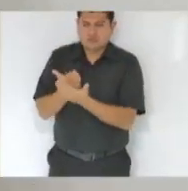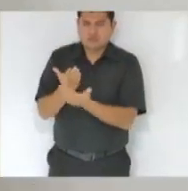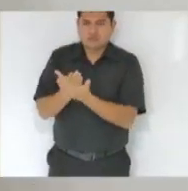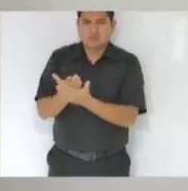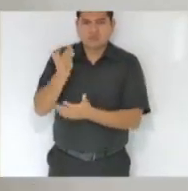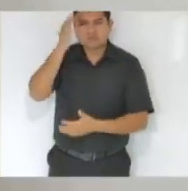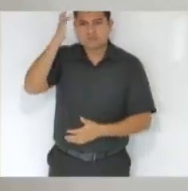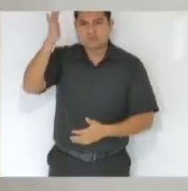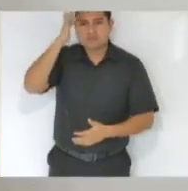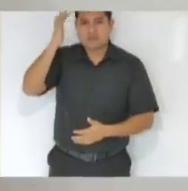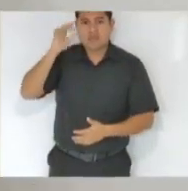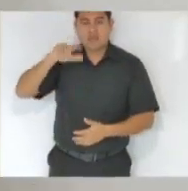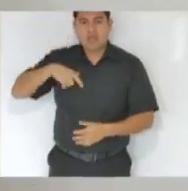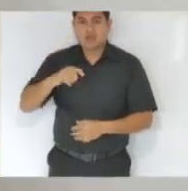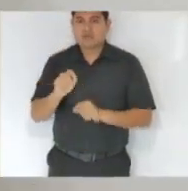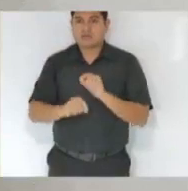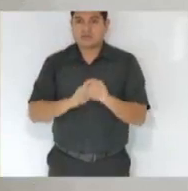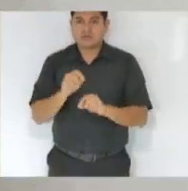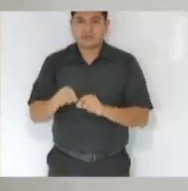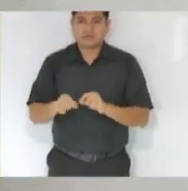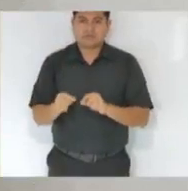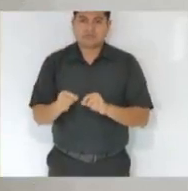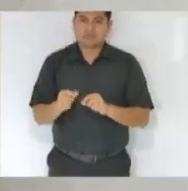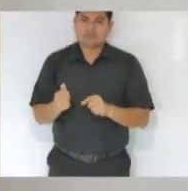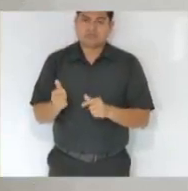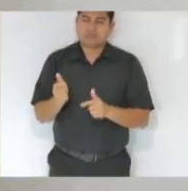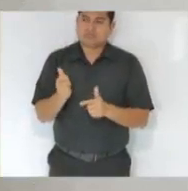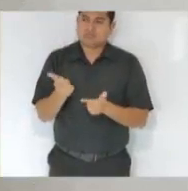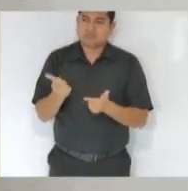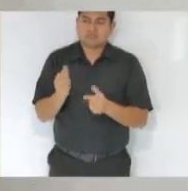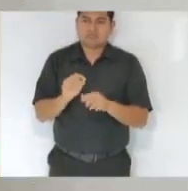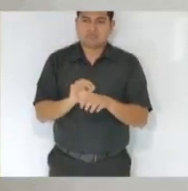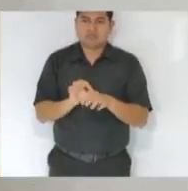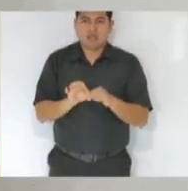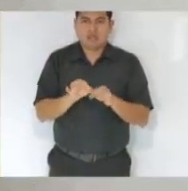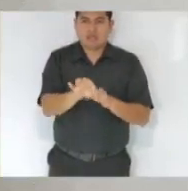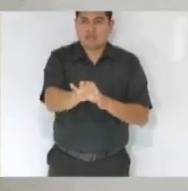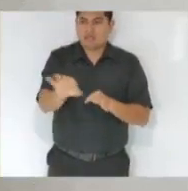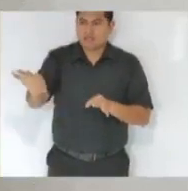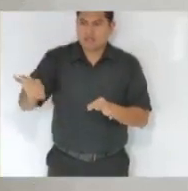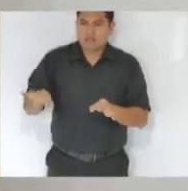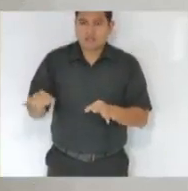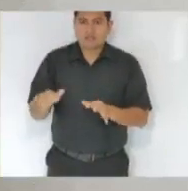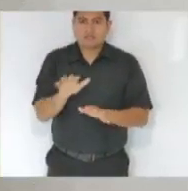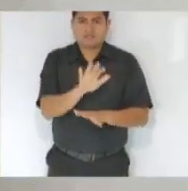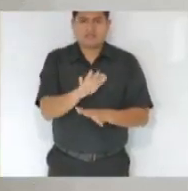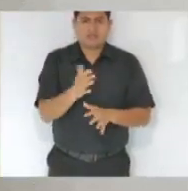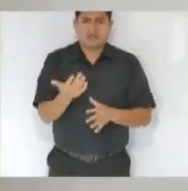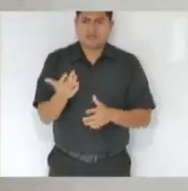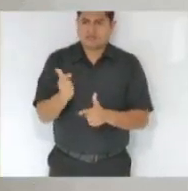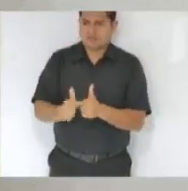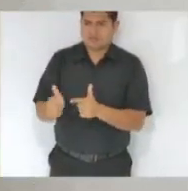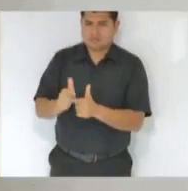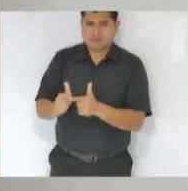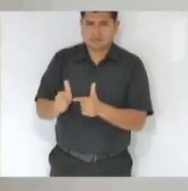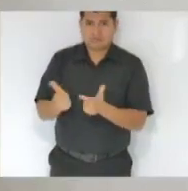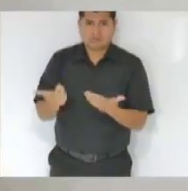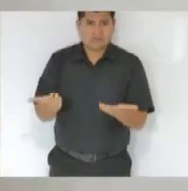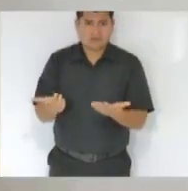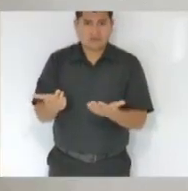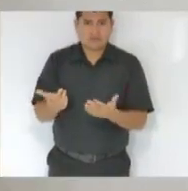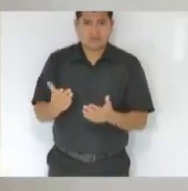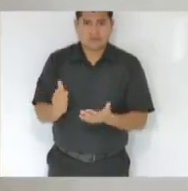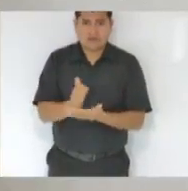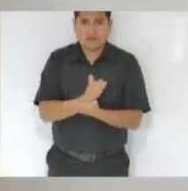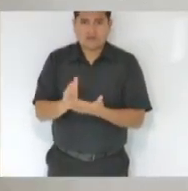fosse a geografia. O problema é que as evidências empíricas teimavam em discordar disso. Fosse a geografia, países que ocupam